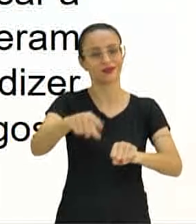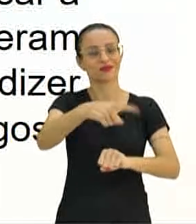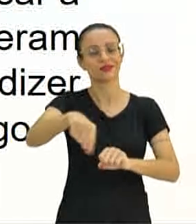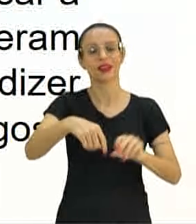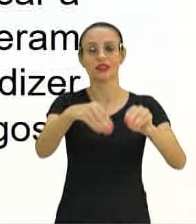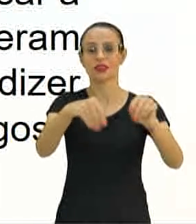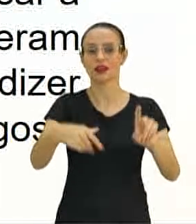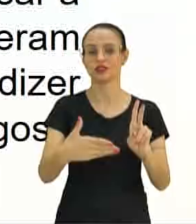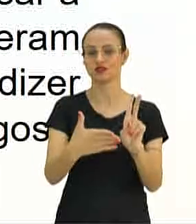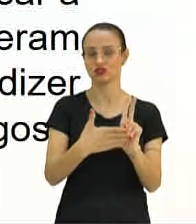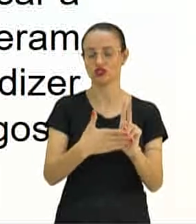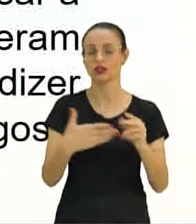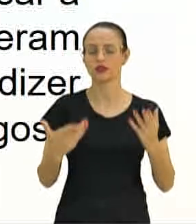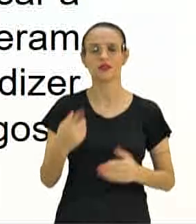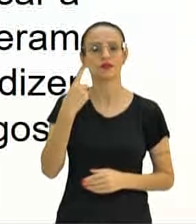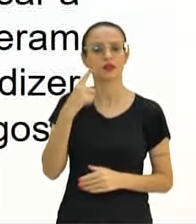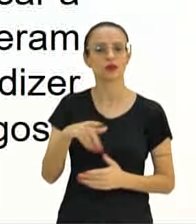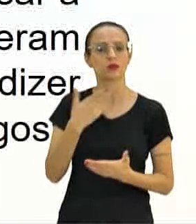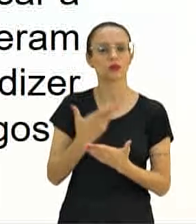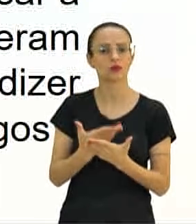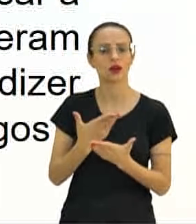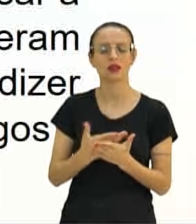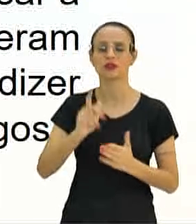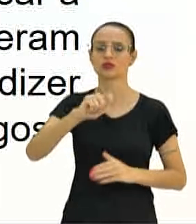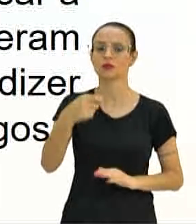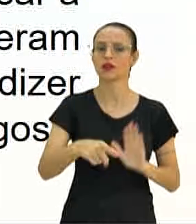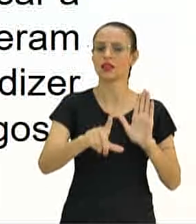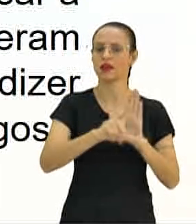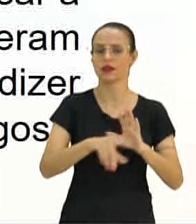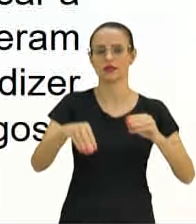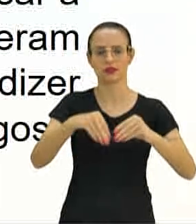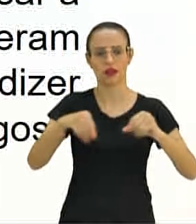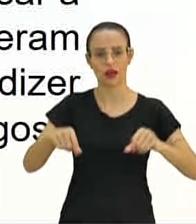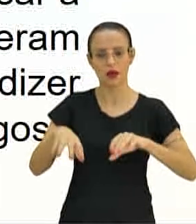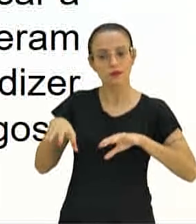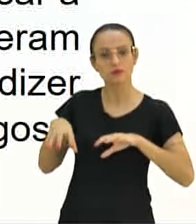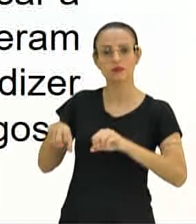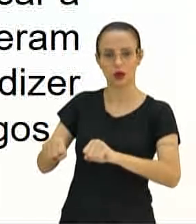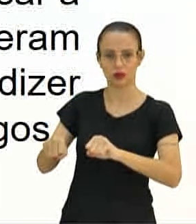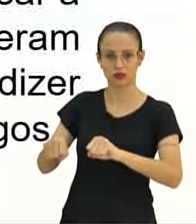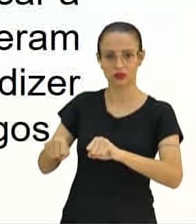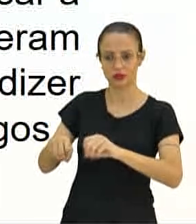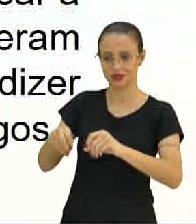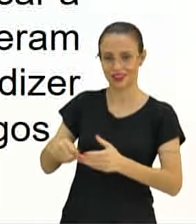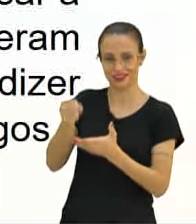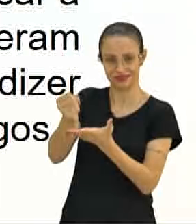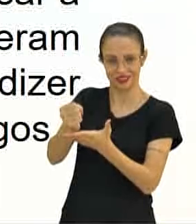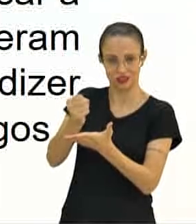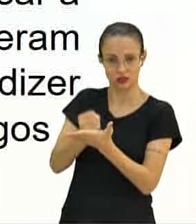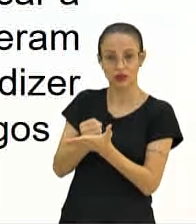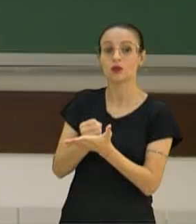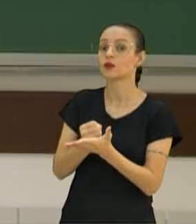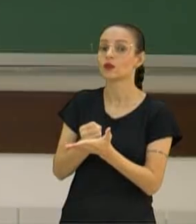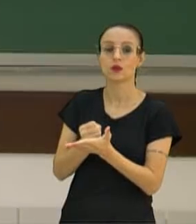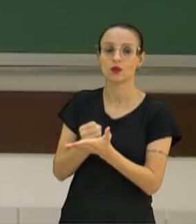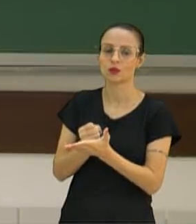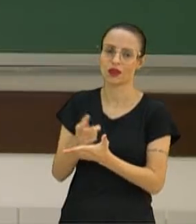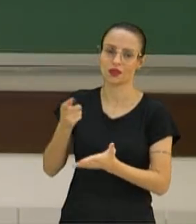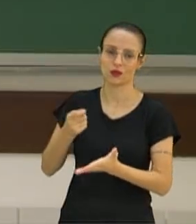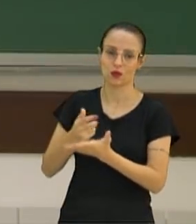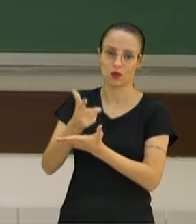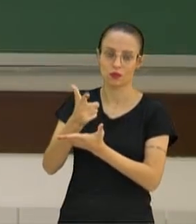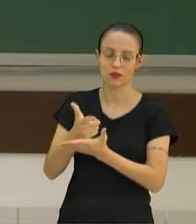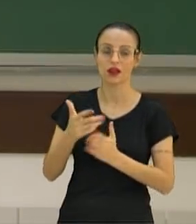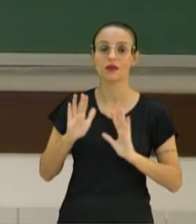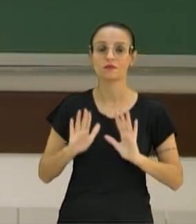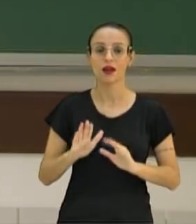Nós vimos aí em algumas aulas a questão da lei de terras, né, que a posse da terra, né, a certidão de terra, ela se daria pela compra.